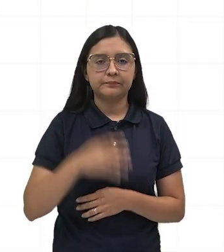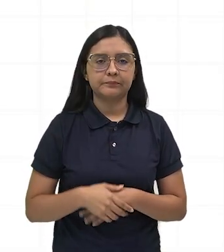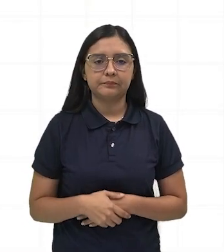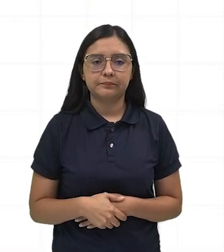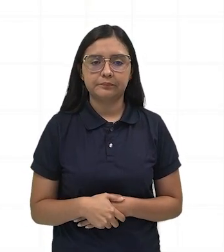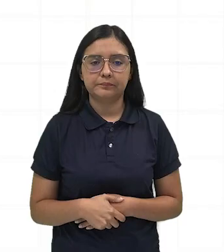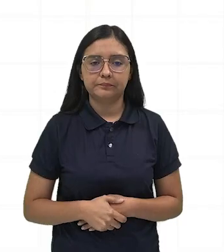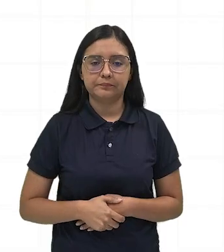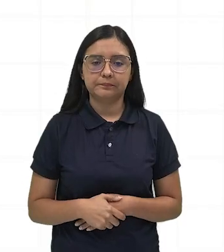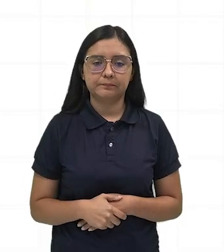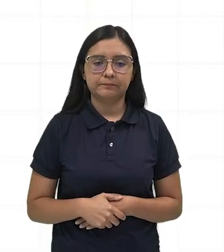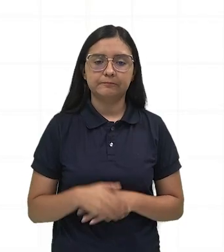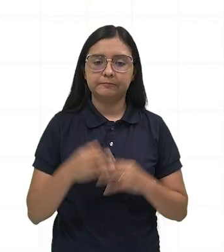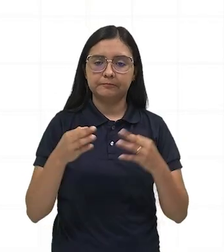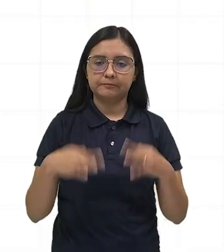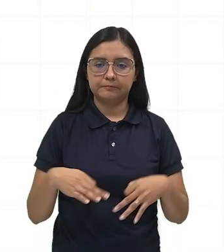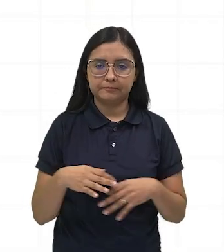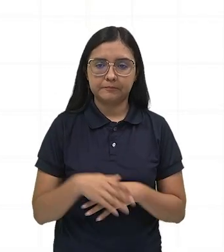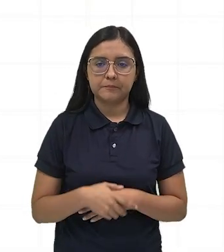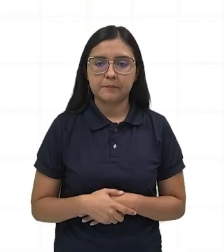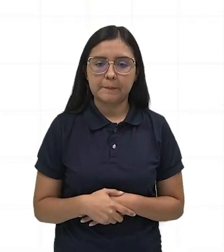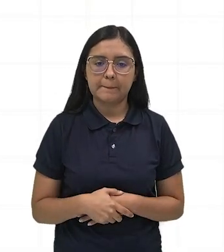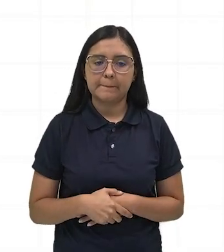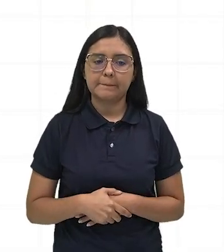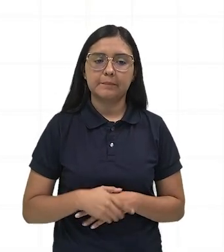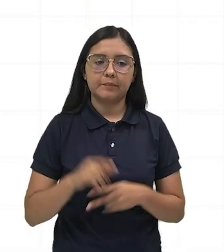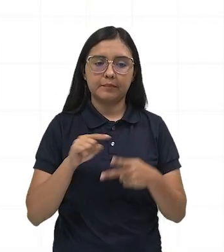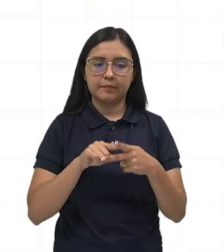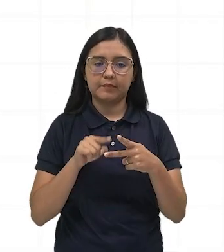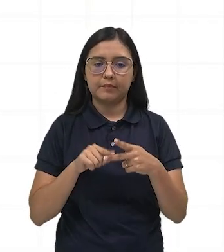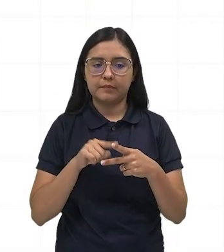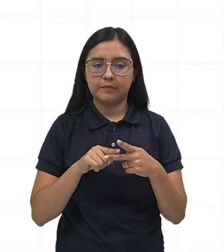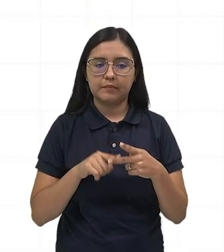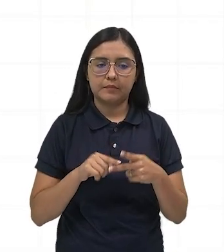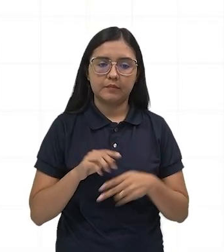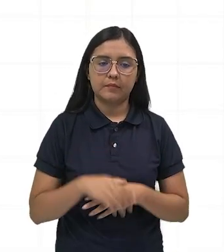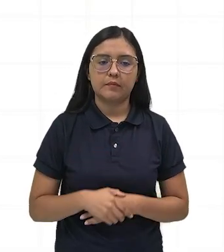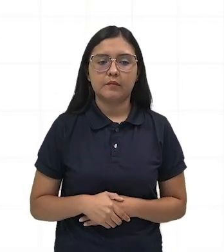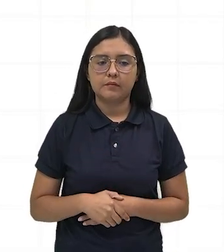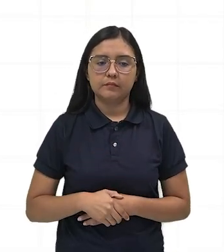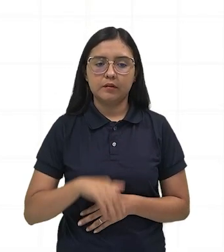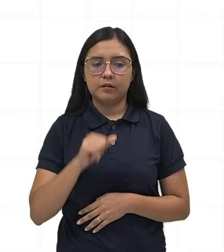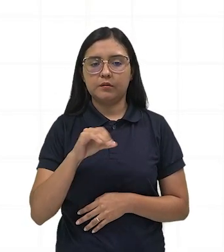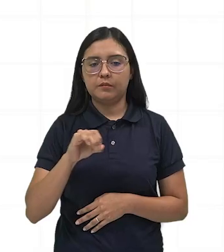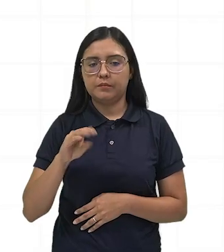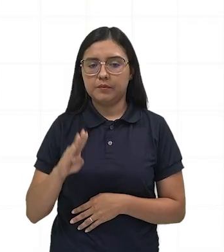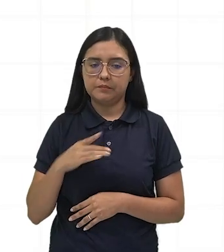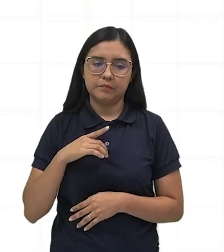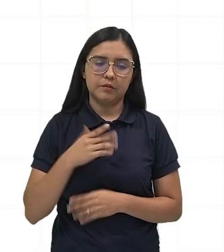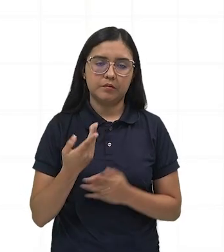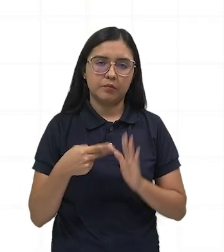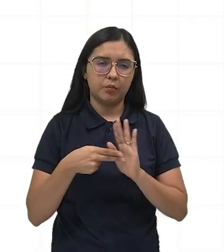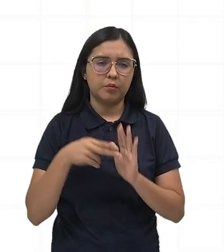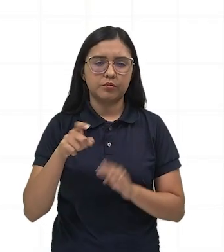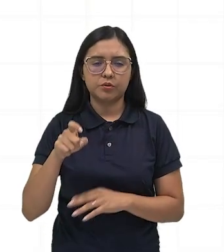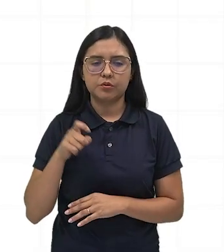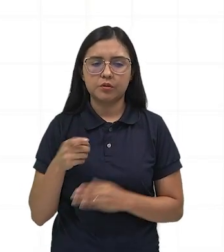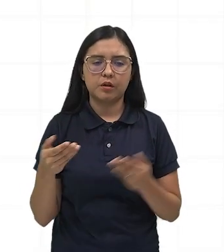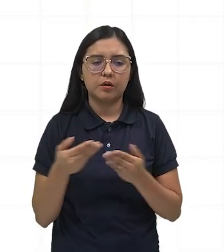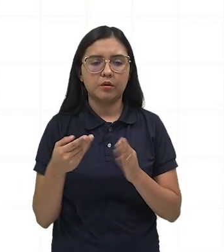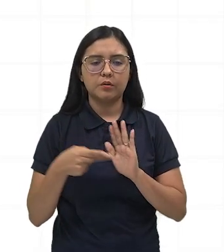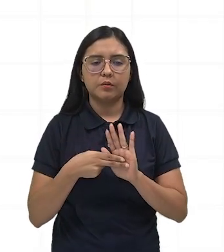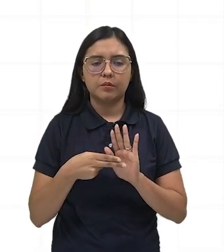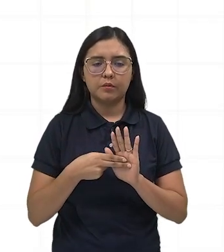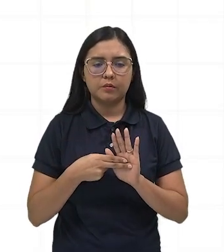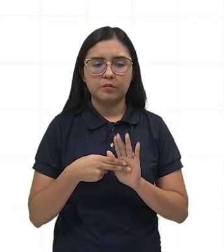Ok? Então, meu ângulo AOB, que antes valia, vamos botar aqui X, tá? Agora ele vai